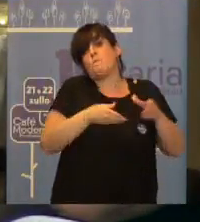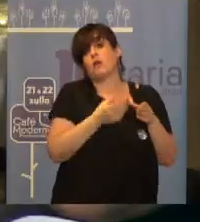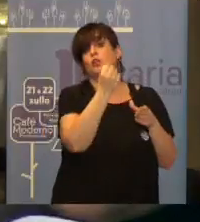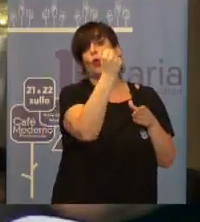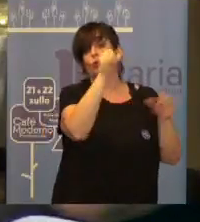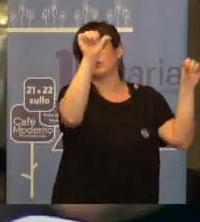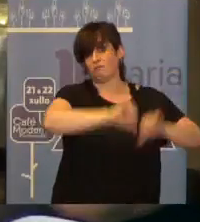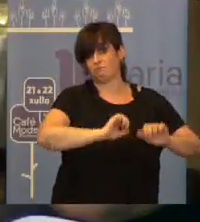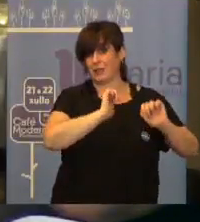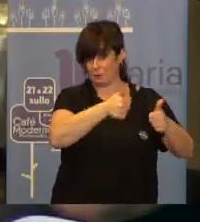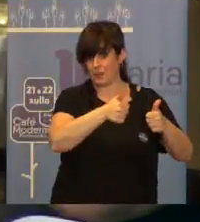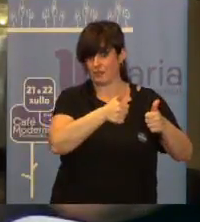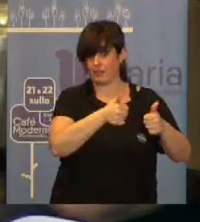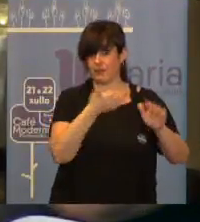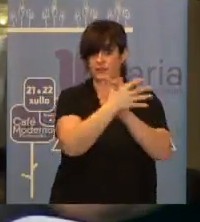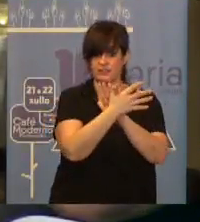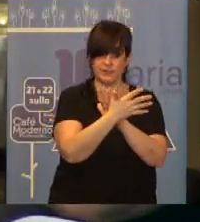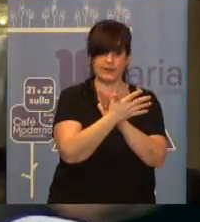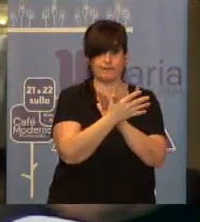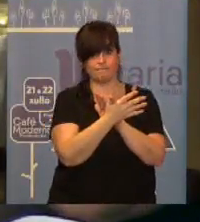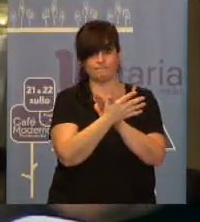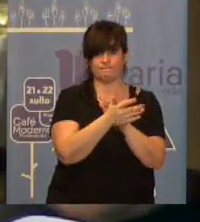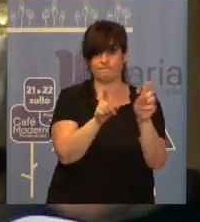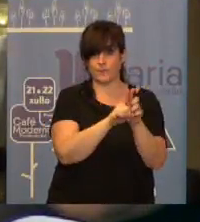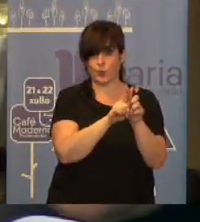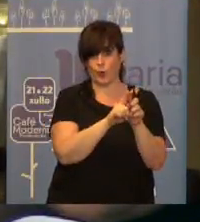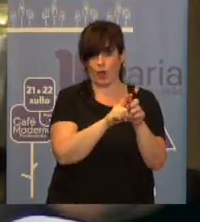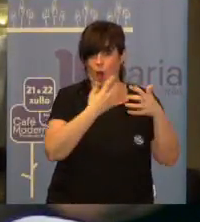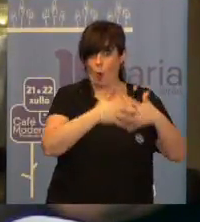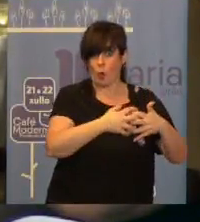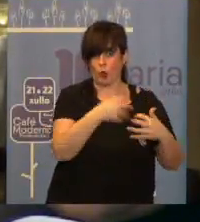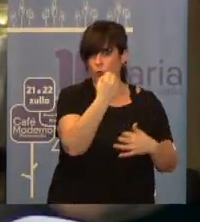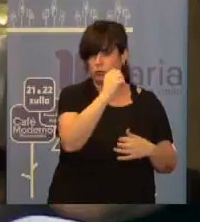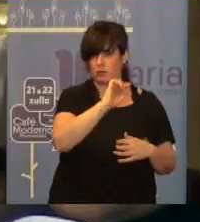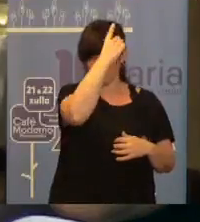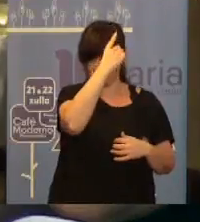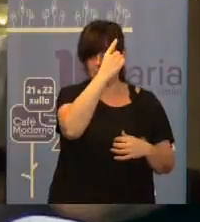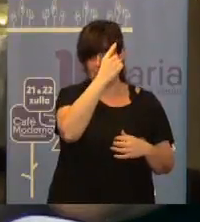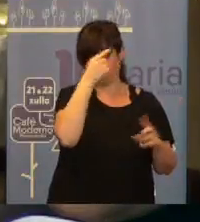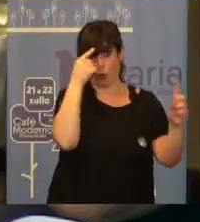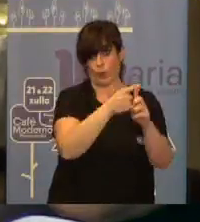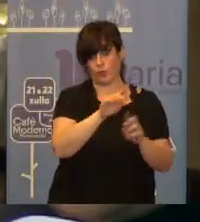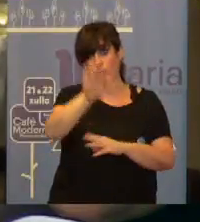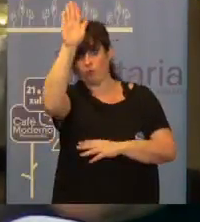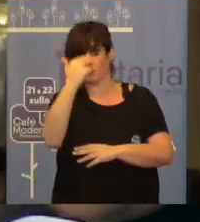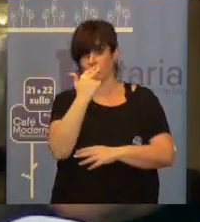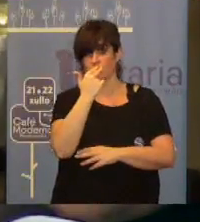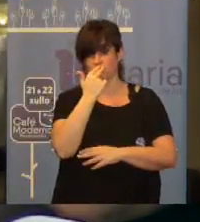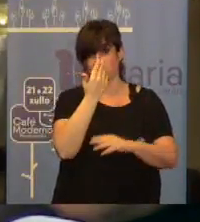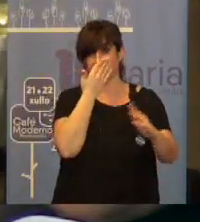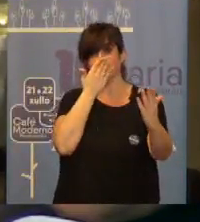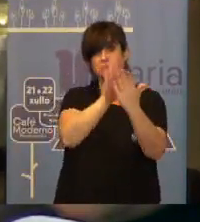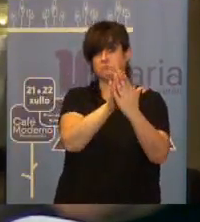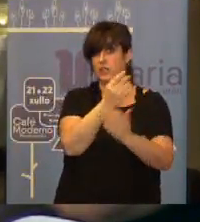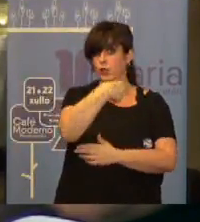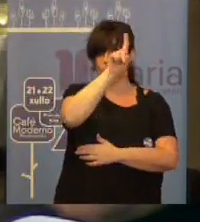crisis o aglutinador máis potente do que era a resistencia antifascista, a xente que se oponía ao franquismo,